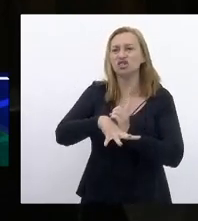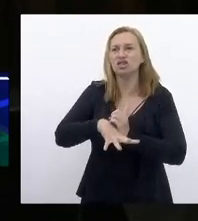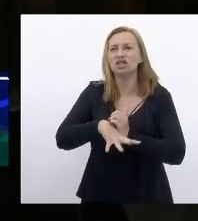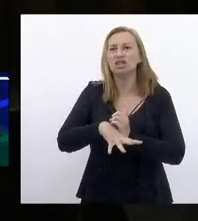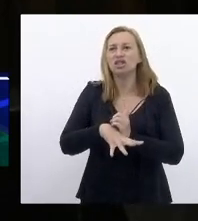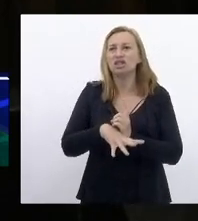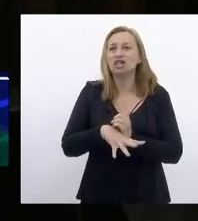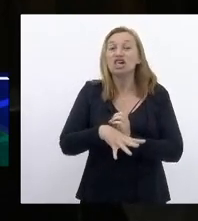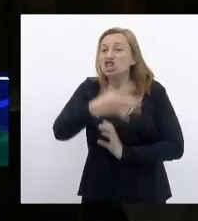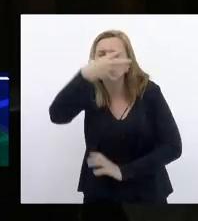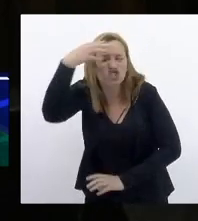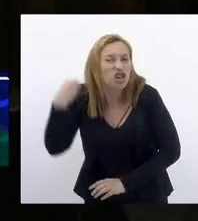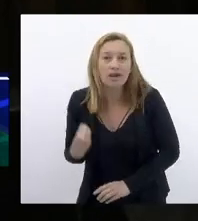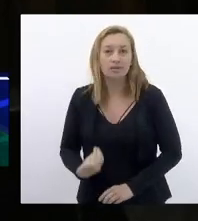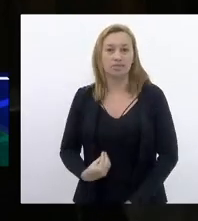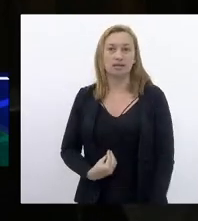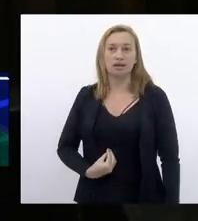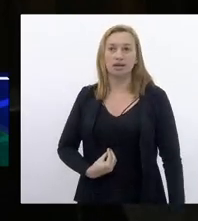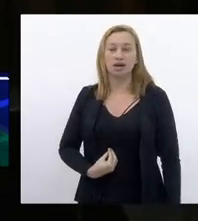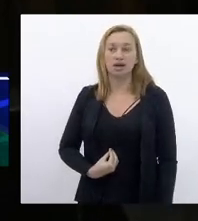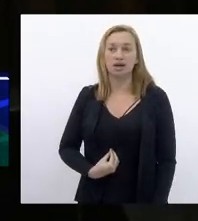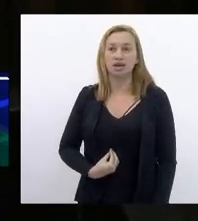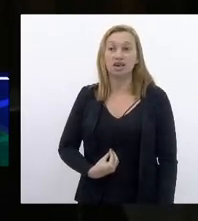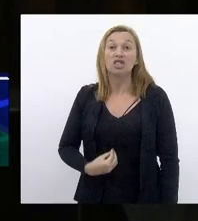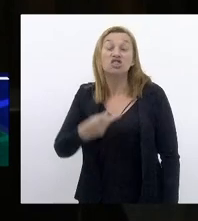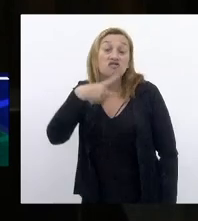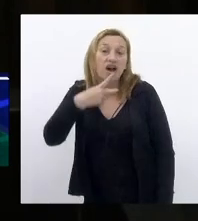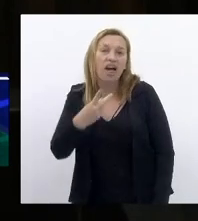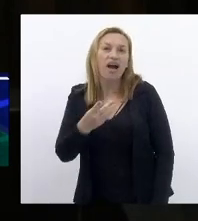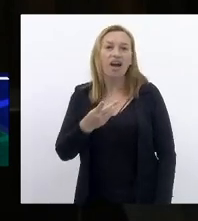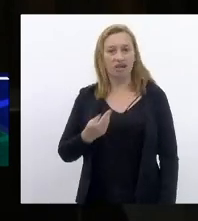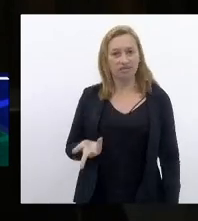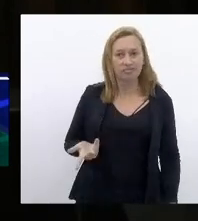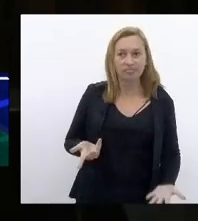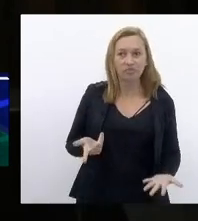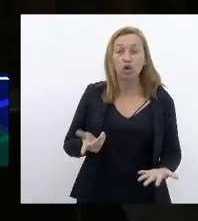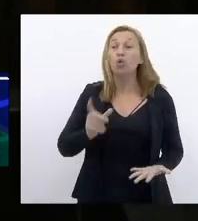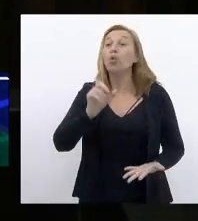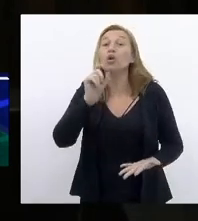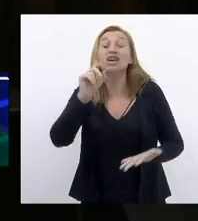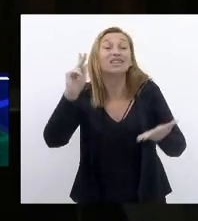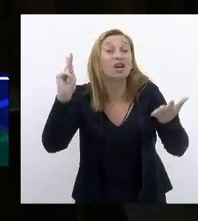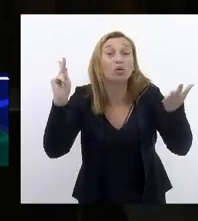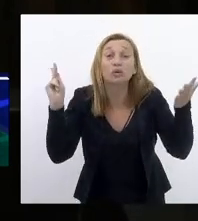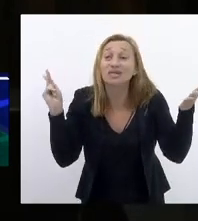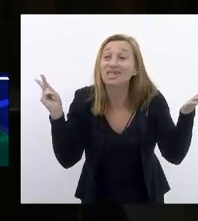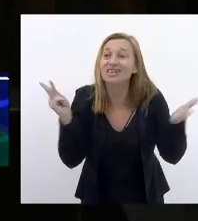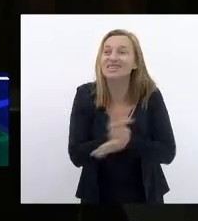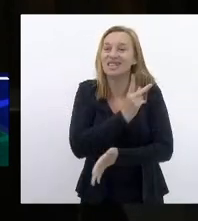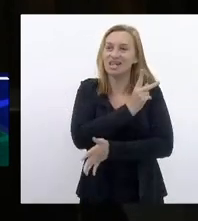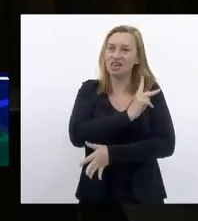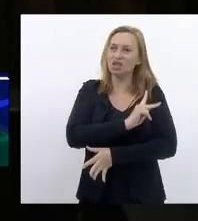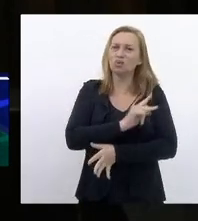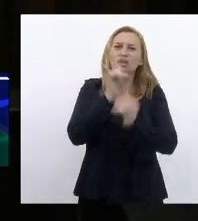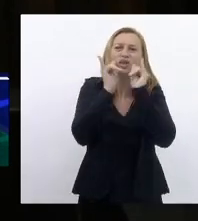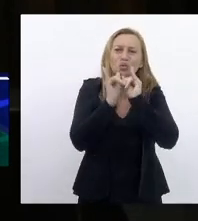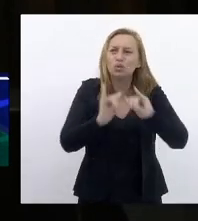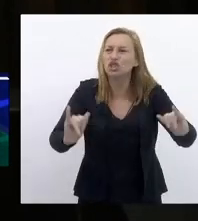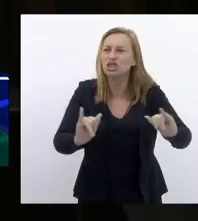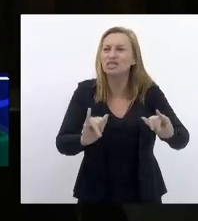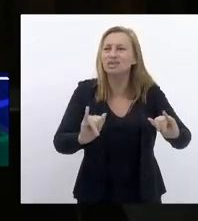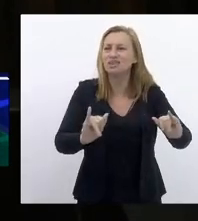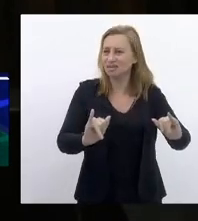e esqueça de mencionar, por exemplo, o que está rolando e sendo noticiado por